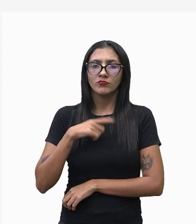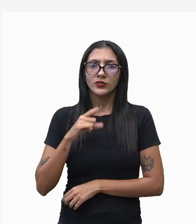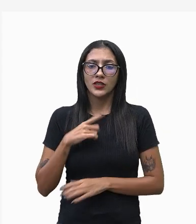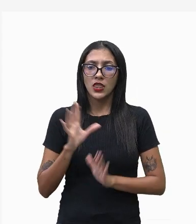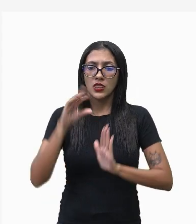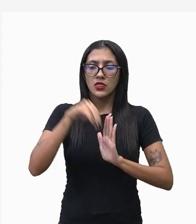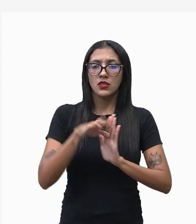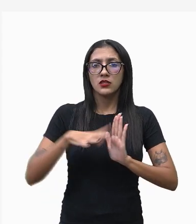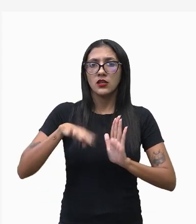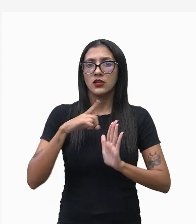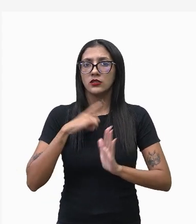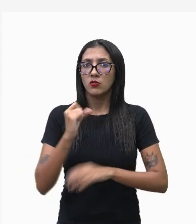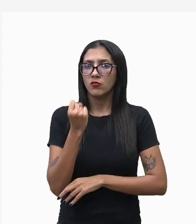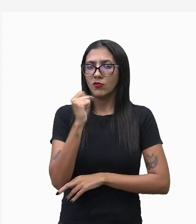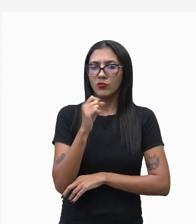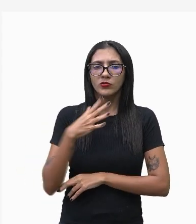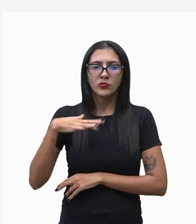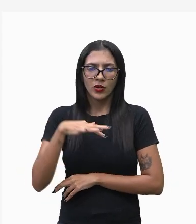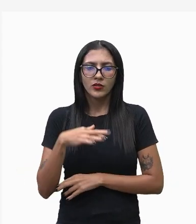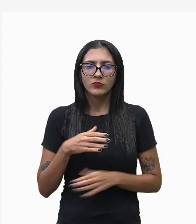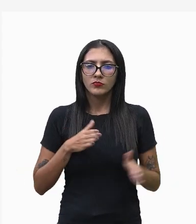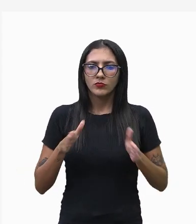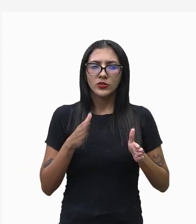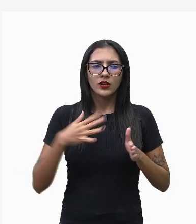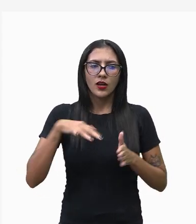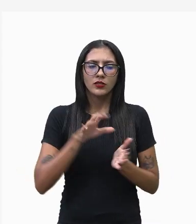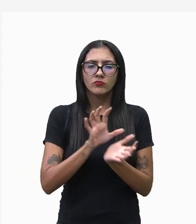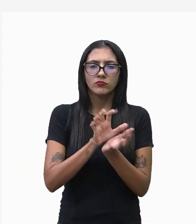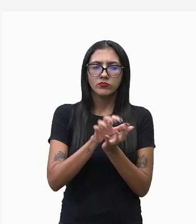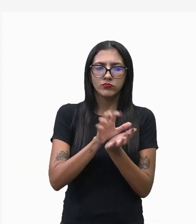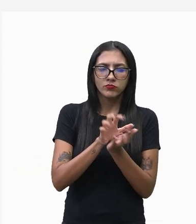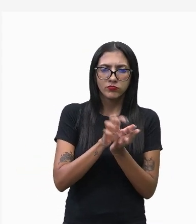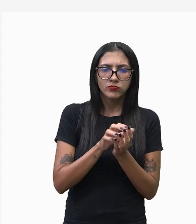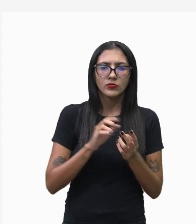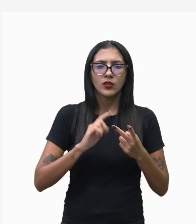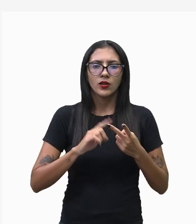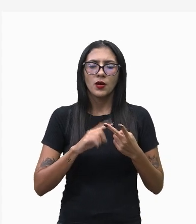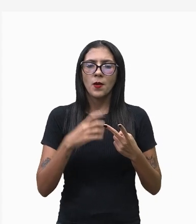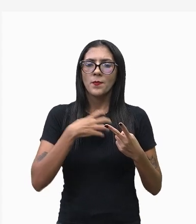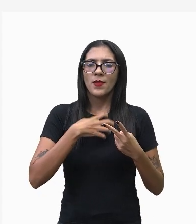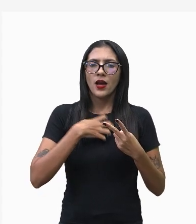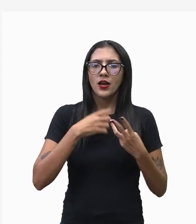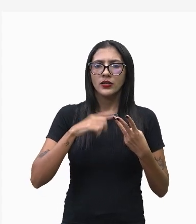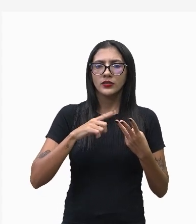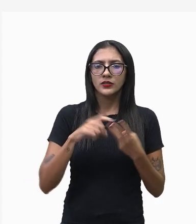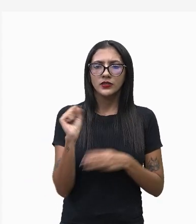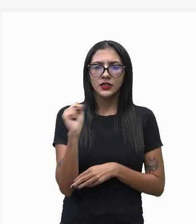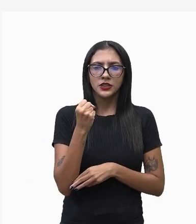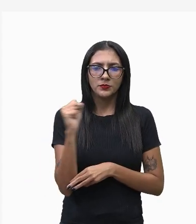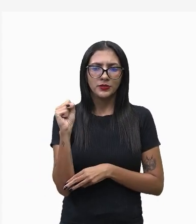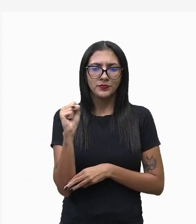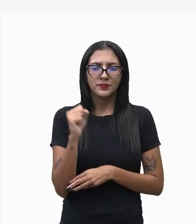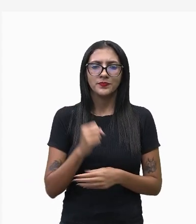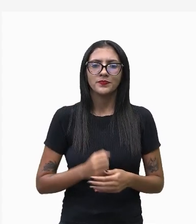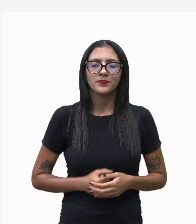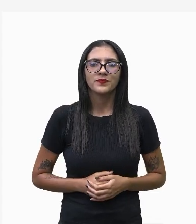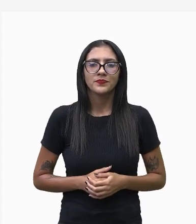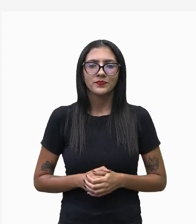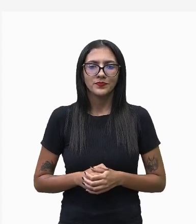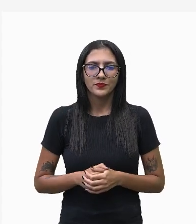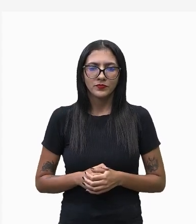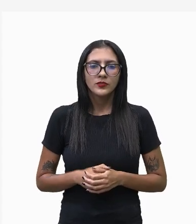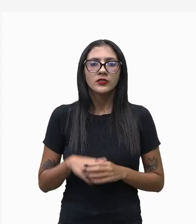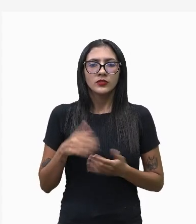conservação ao longo dos estados de Pernambuco, Bahia e Sergipe. Então, veja só, esse corredor, ele